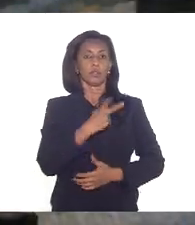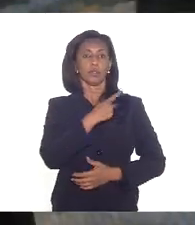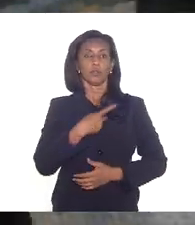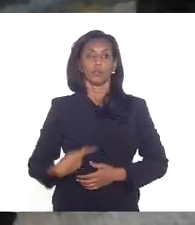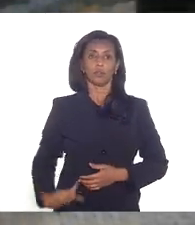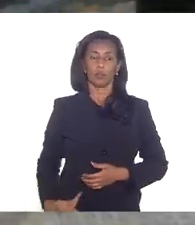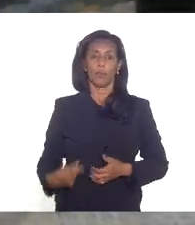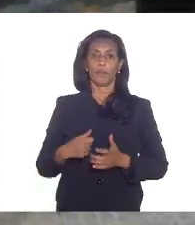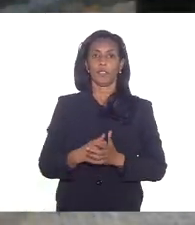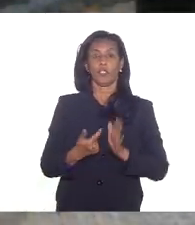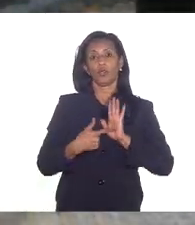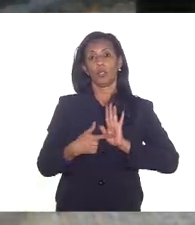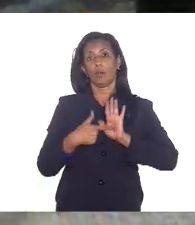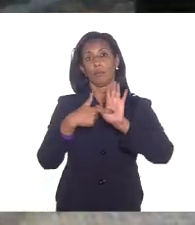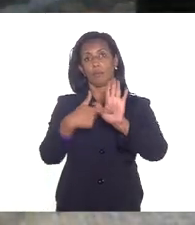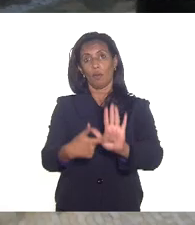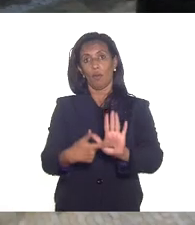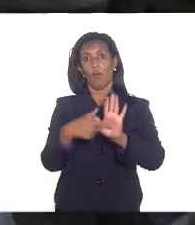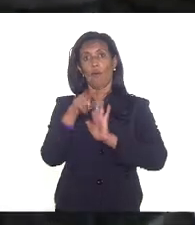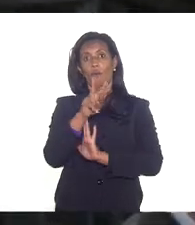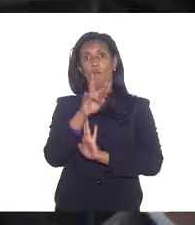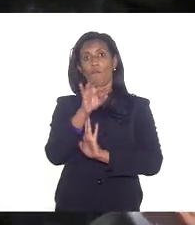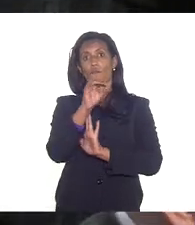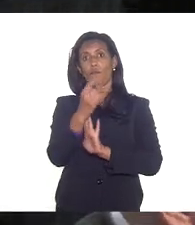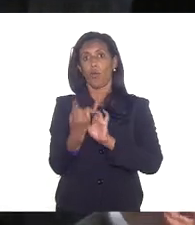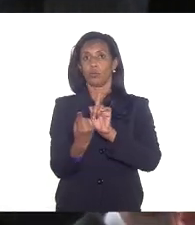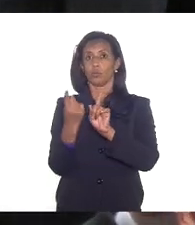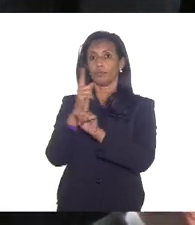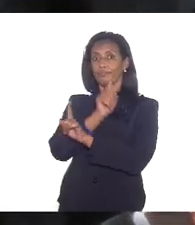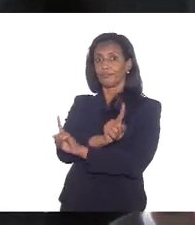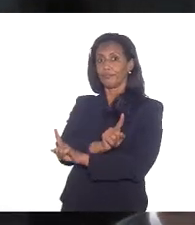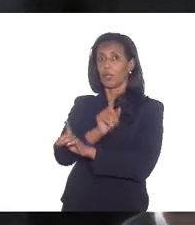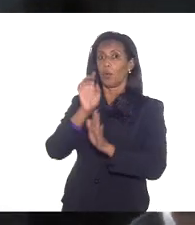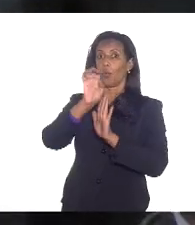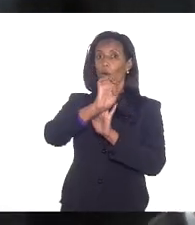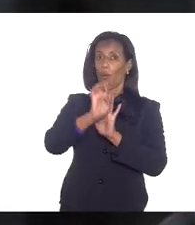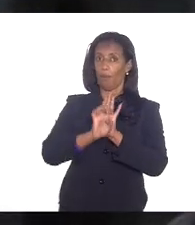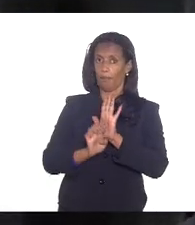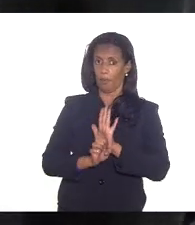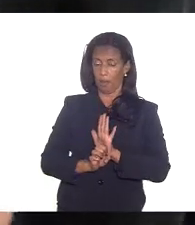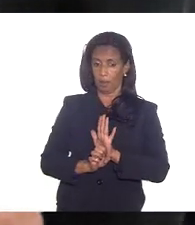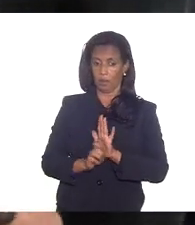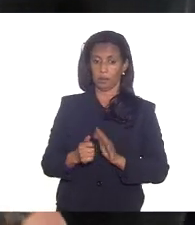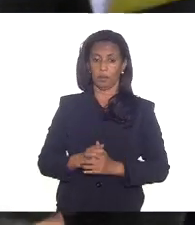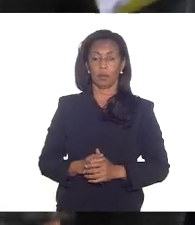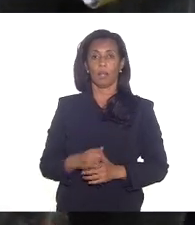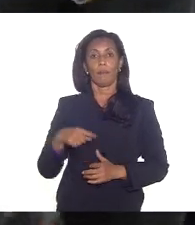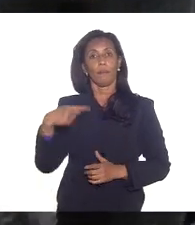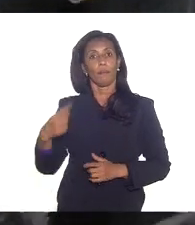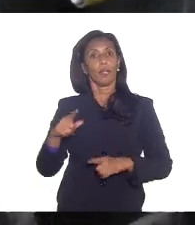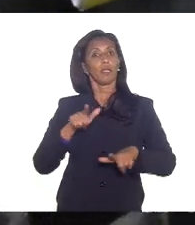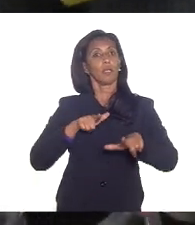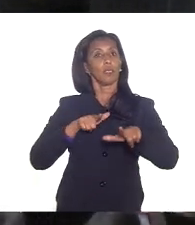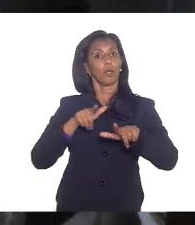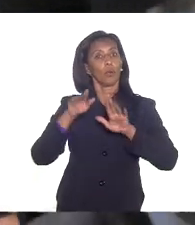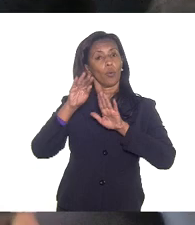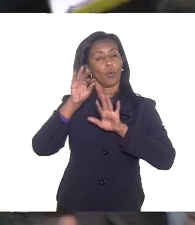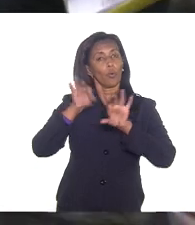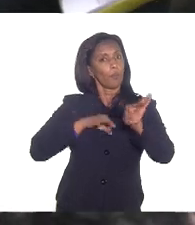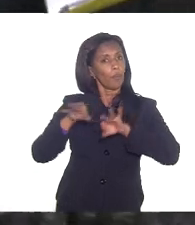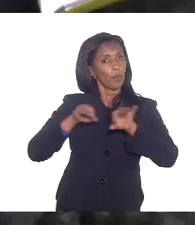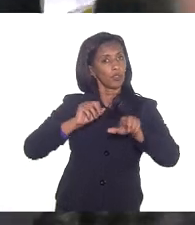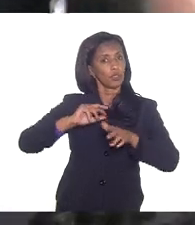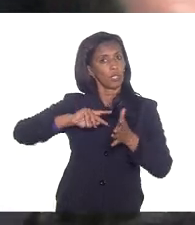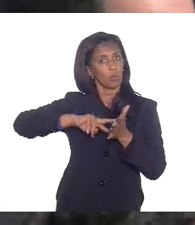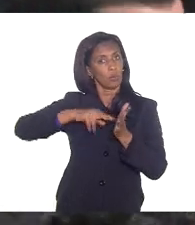eu queria apresentar voto divergente com emendas fala que o projeto modifique